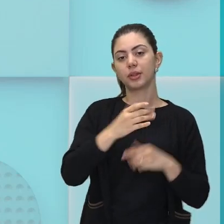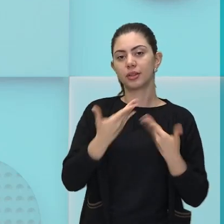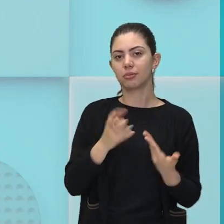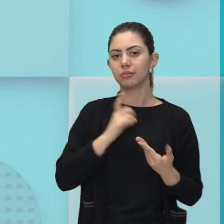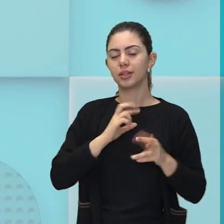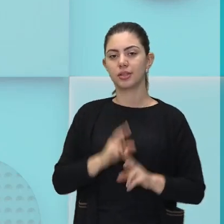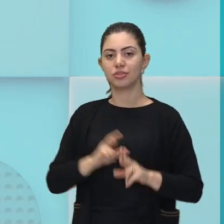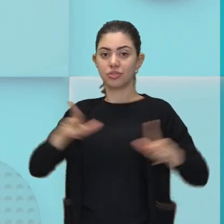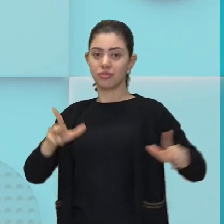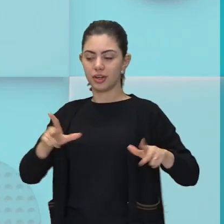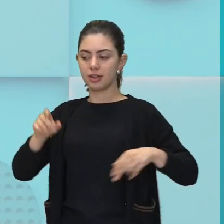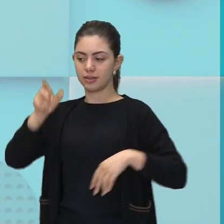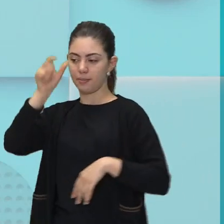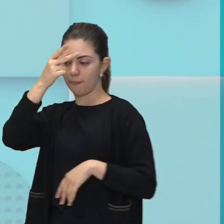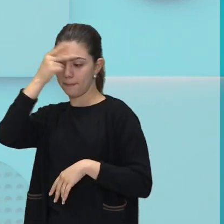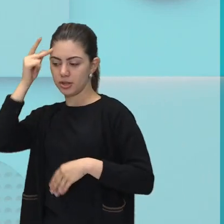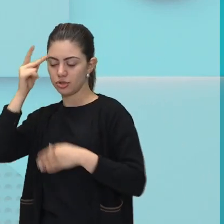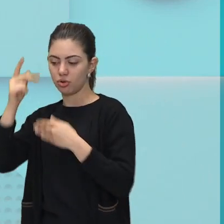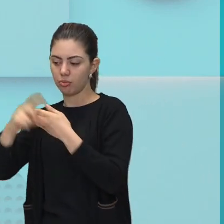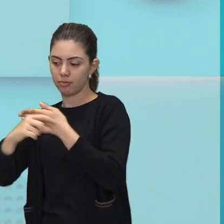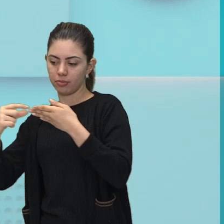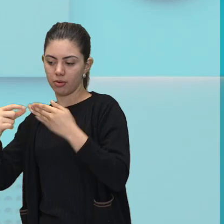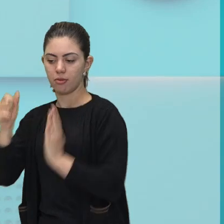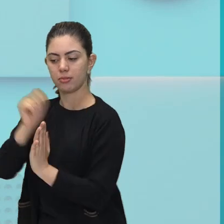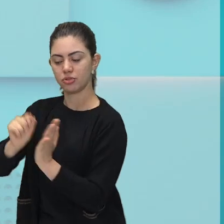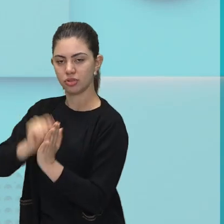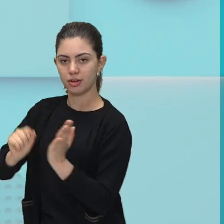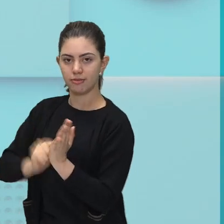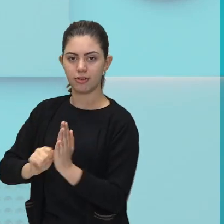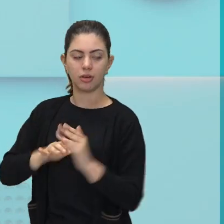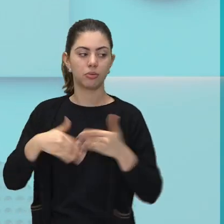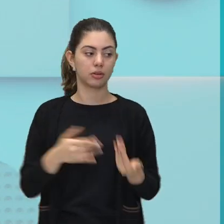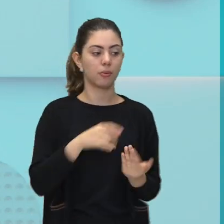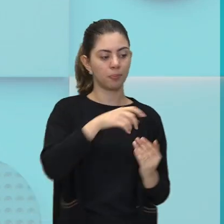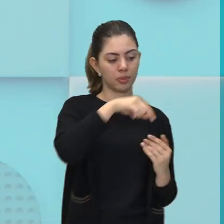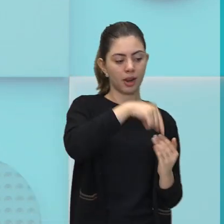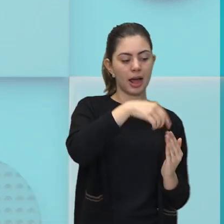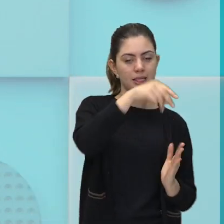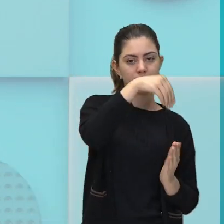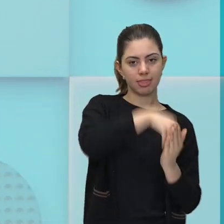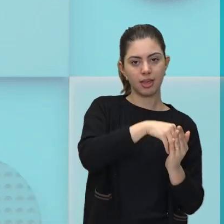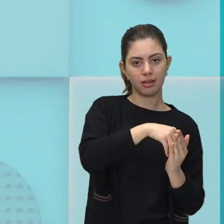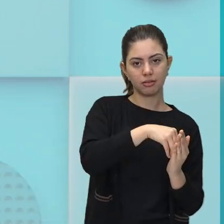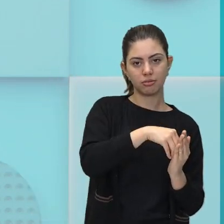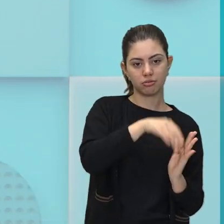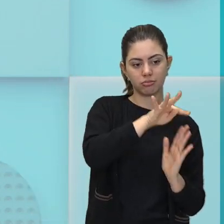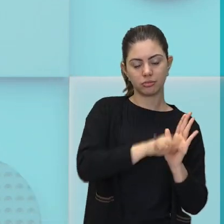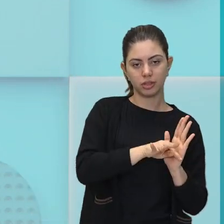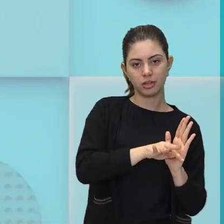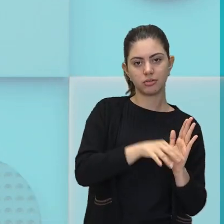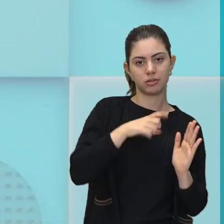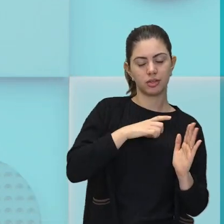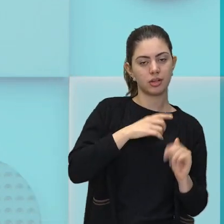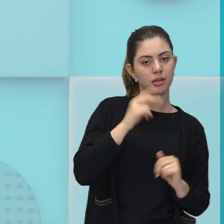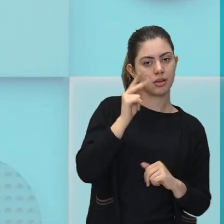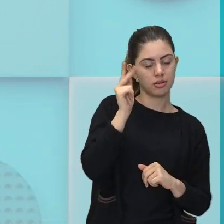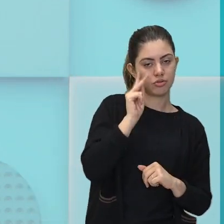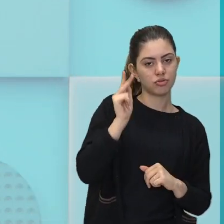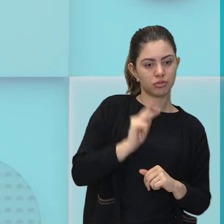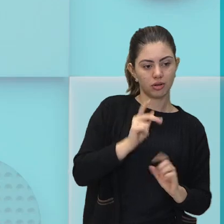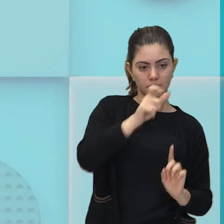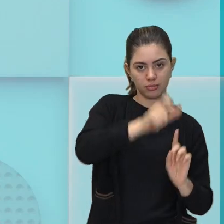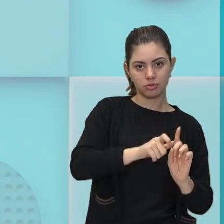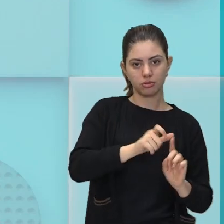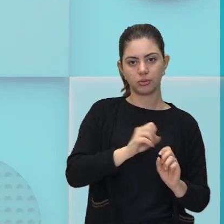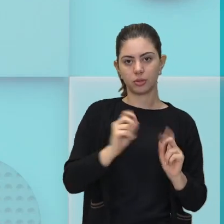É a voz que nós temos no nosso poema. Então não pode se confundir o autor, o escritor, o poeta com o eu lírico.